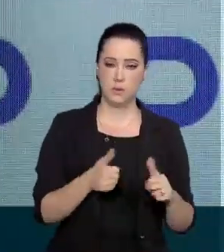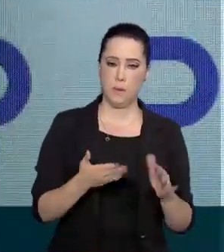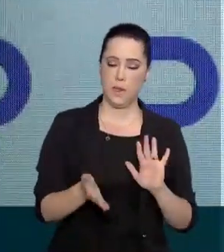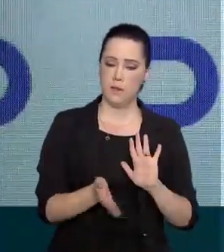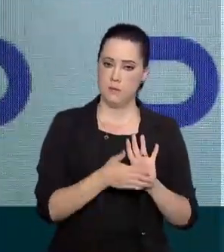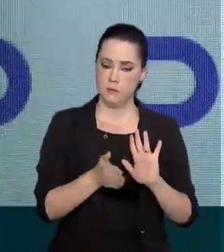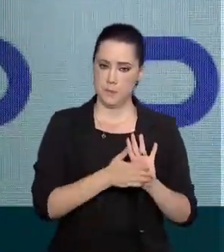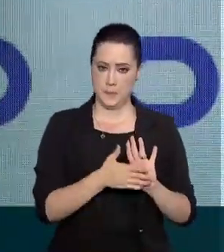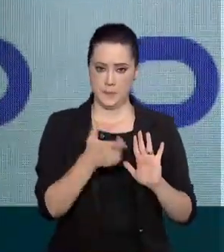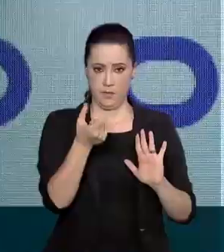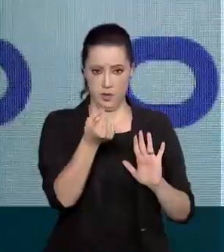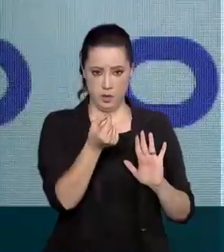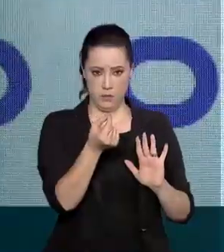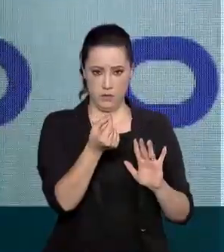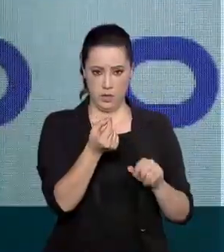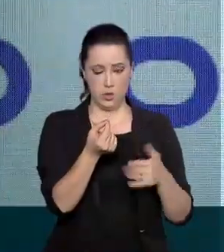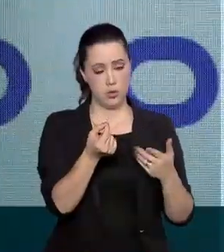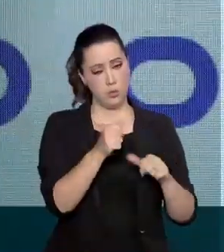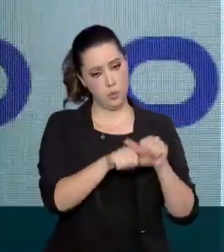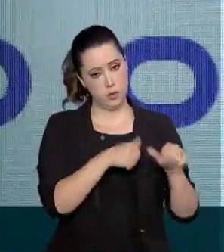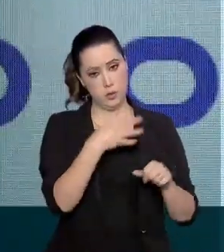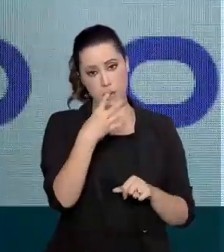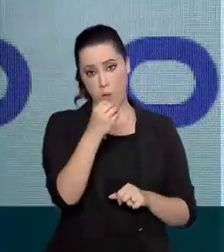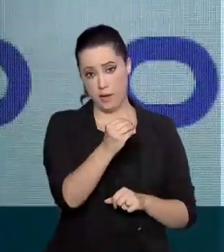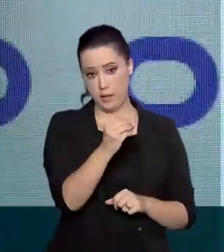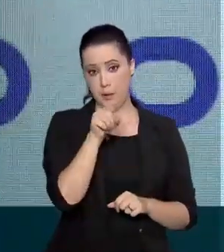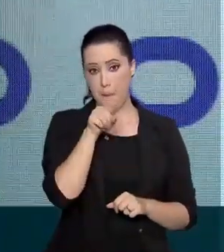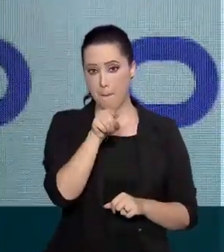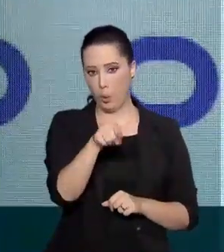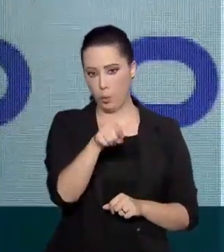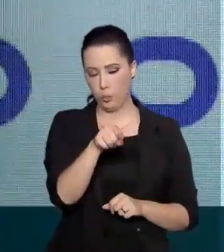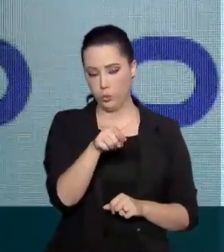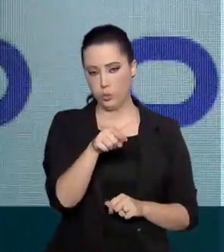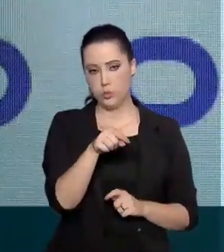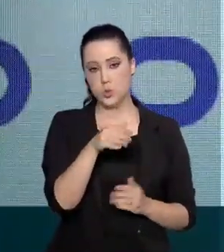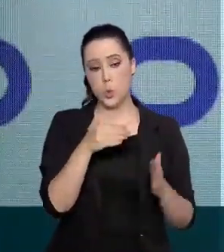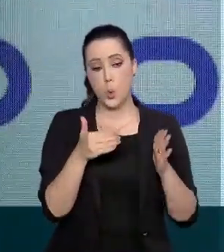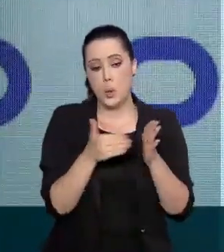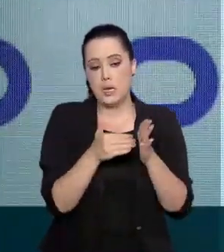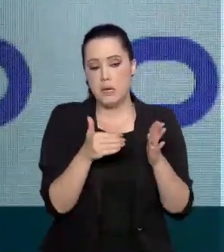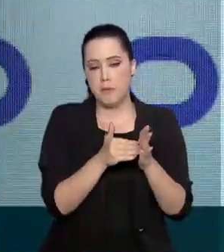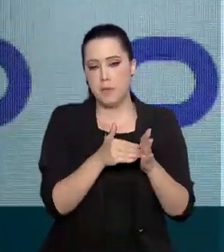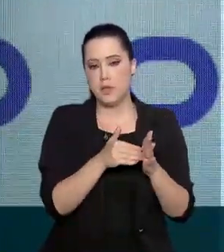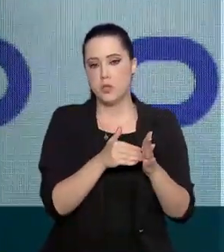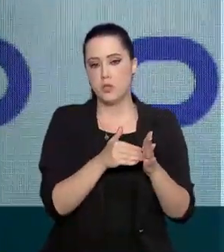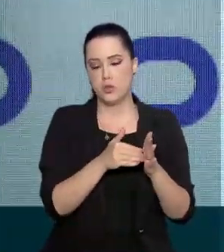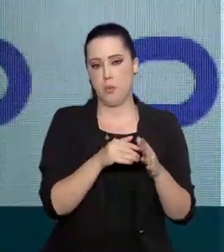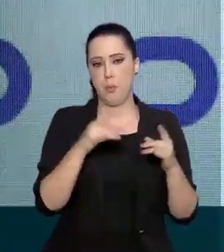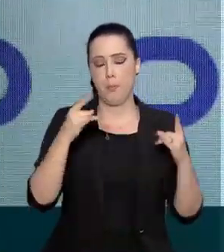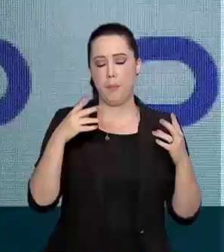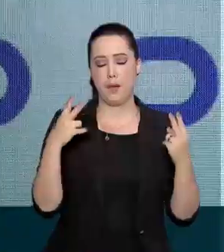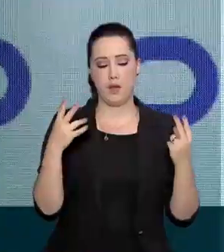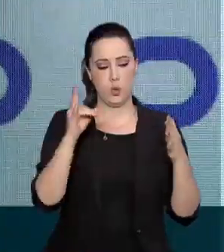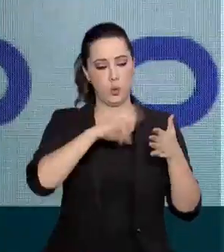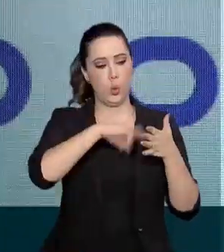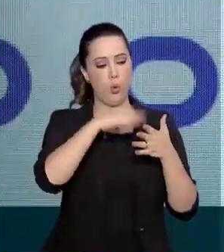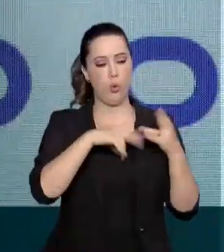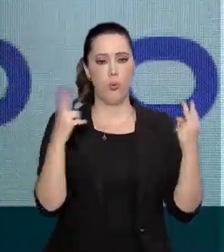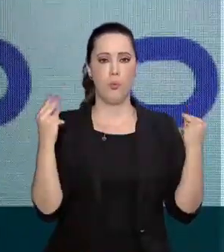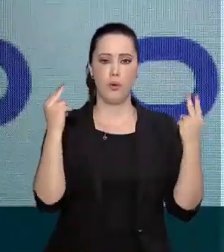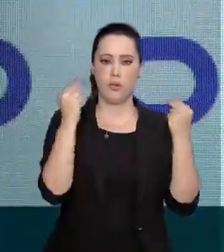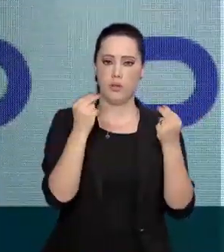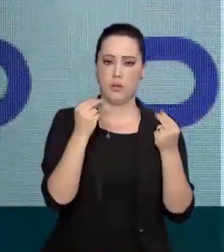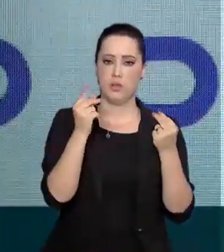proponho passar de 20 para 40 pontos, né? O limite para que a carteira seja suspensa. Porque quando o motorista, um